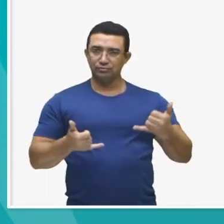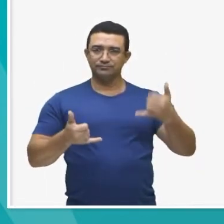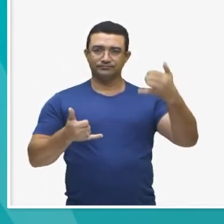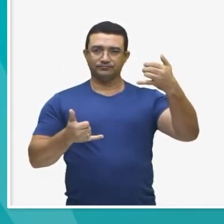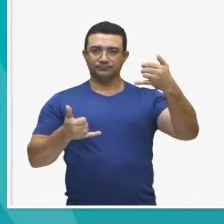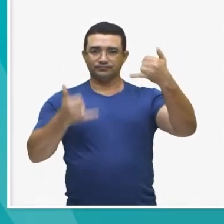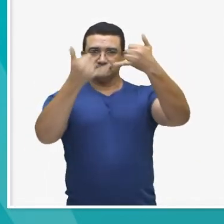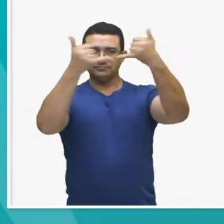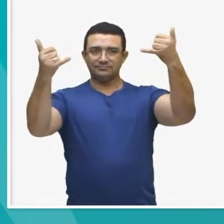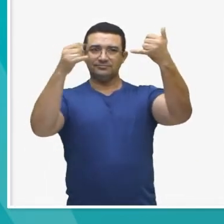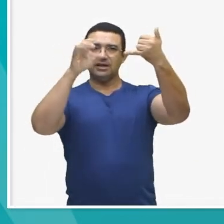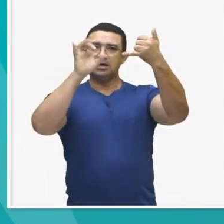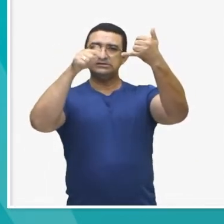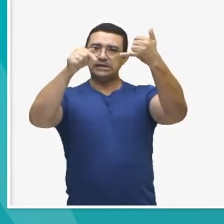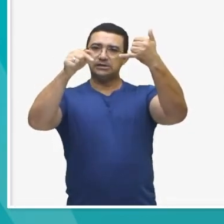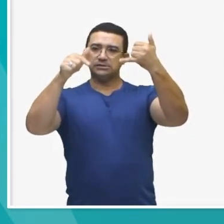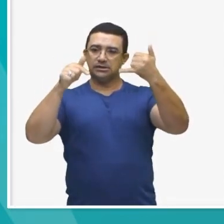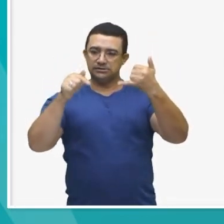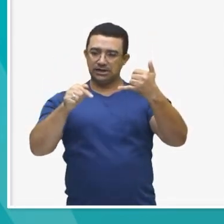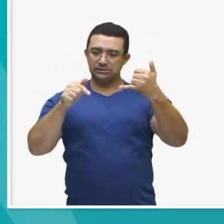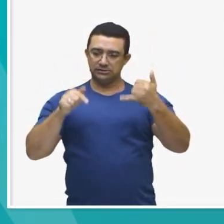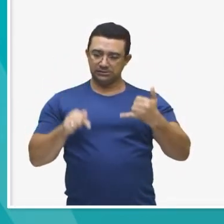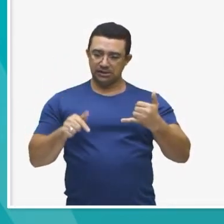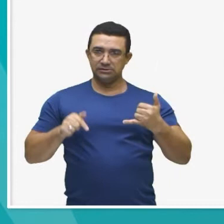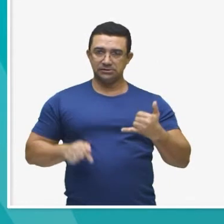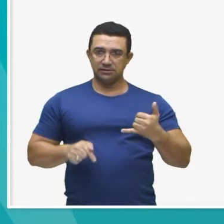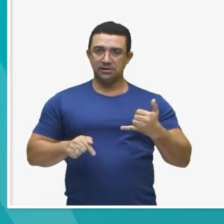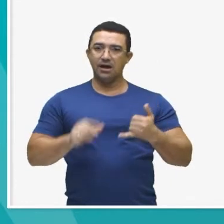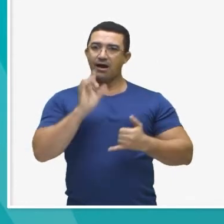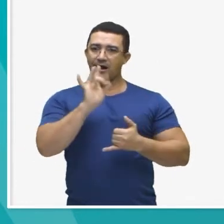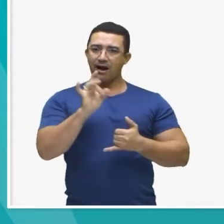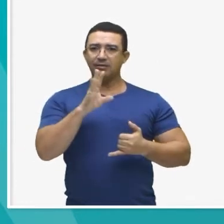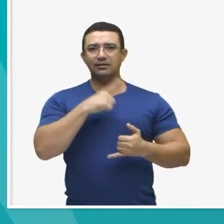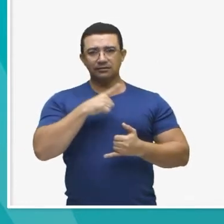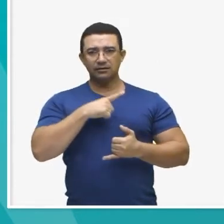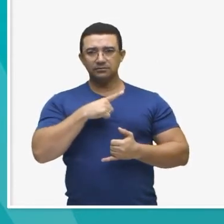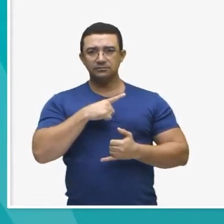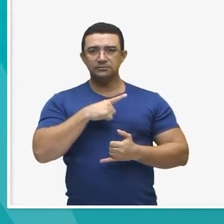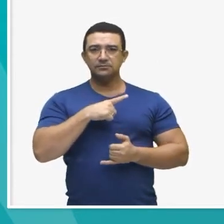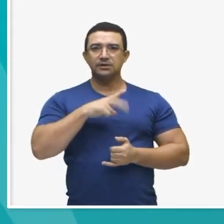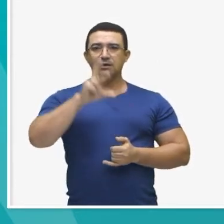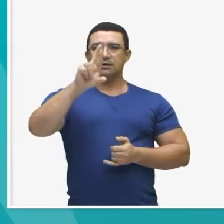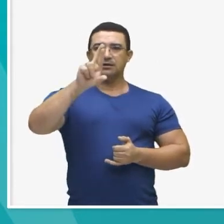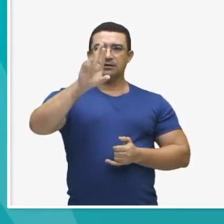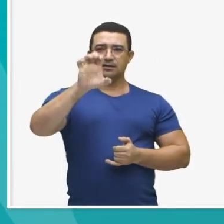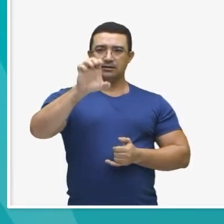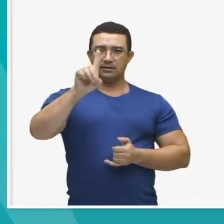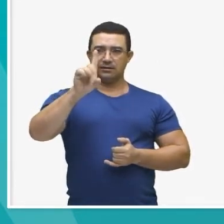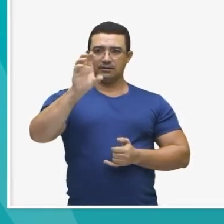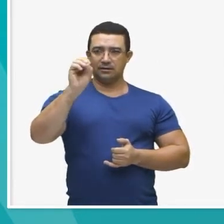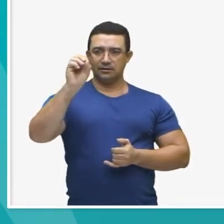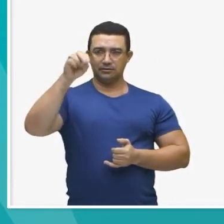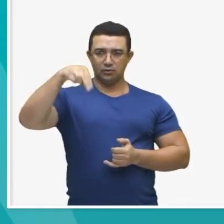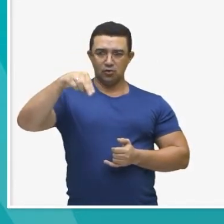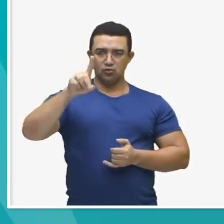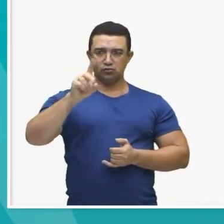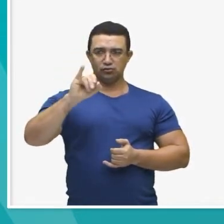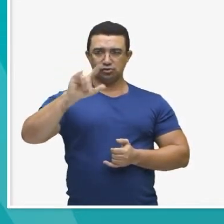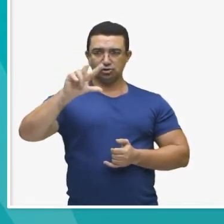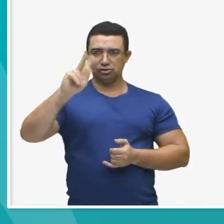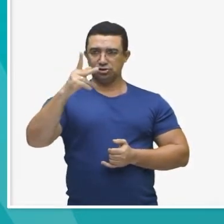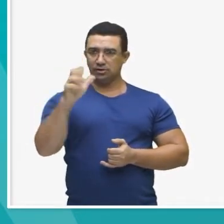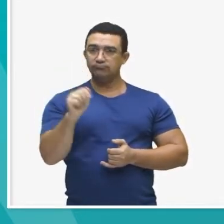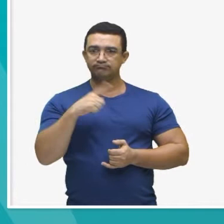são compostos com redondilha. Possuem 7 sílabas